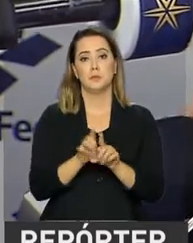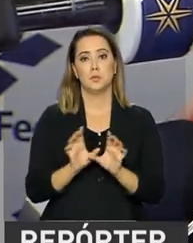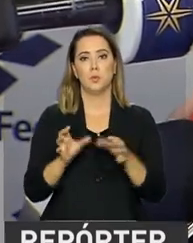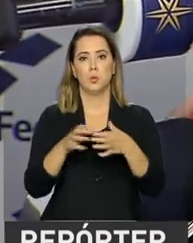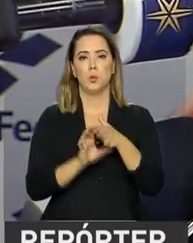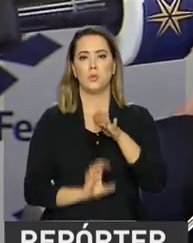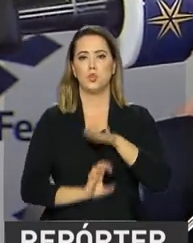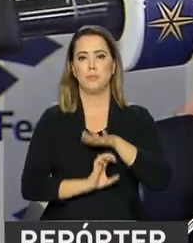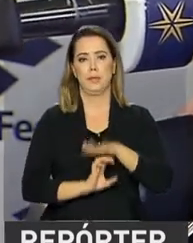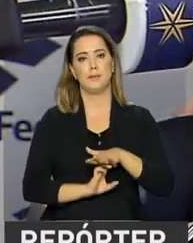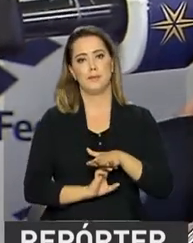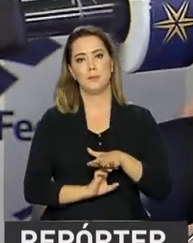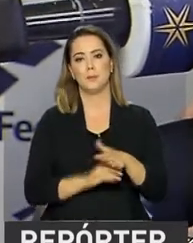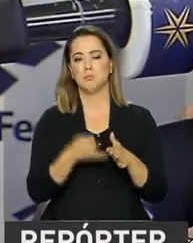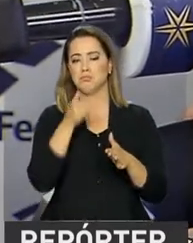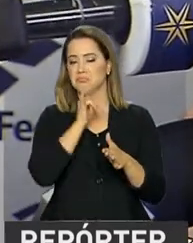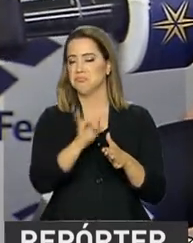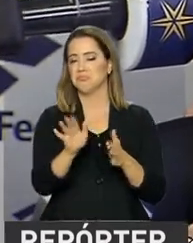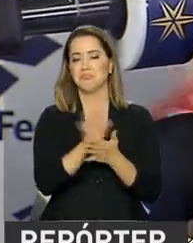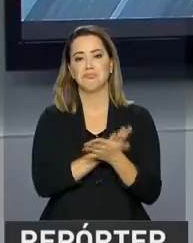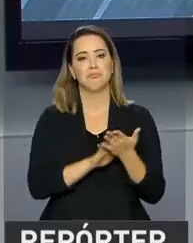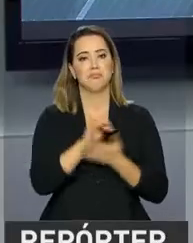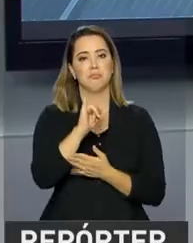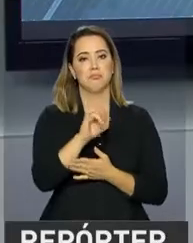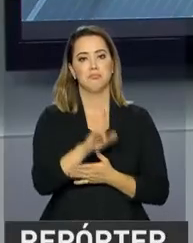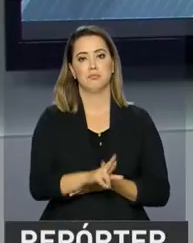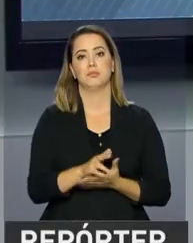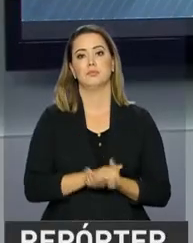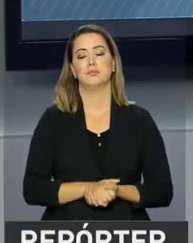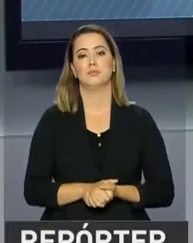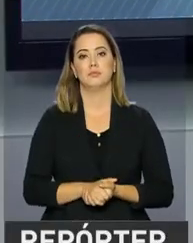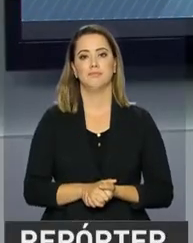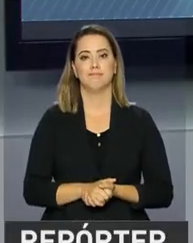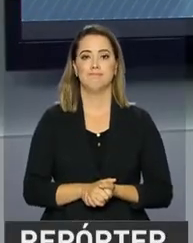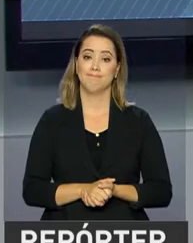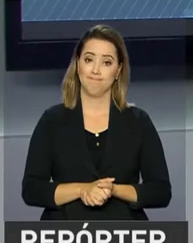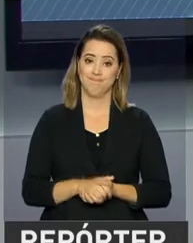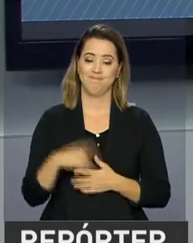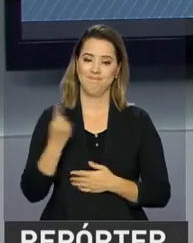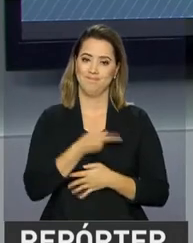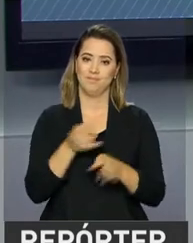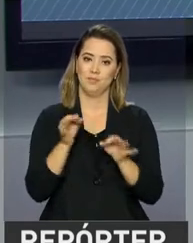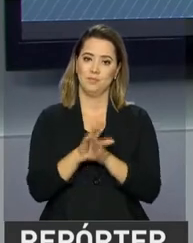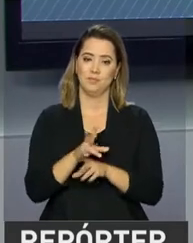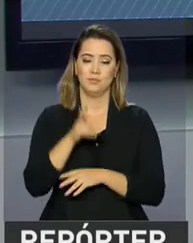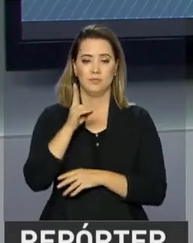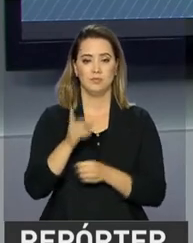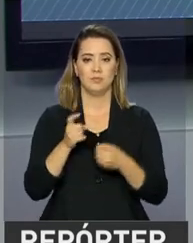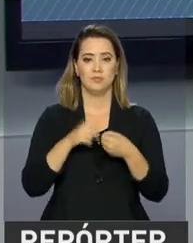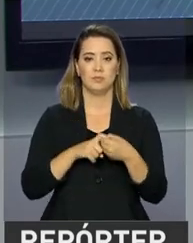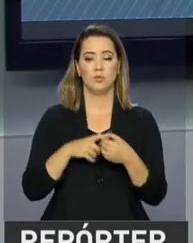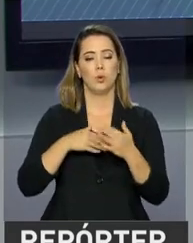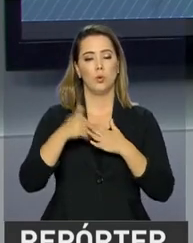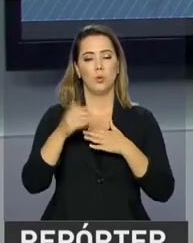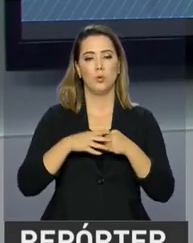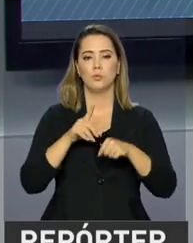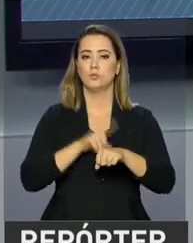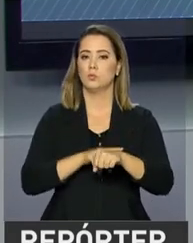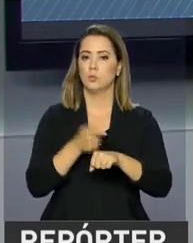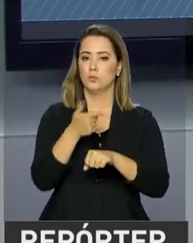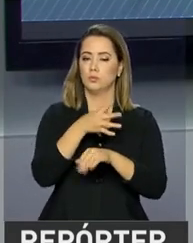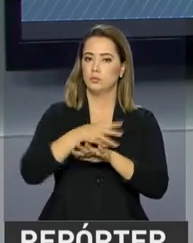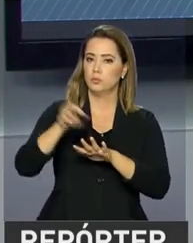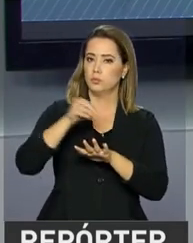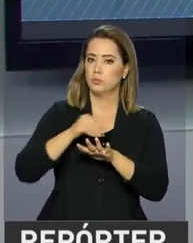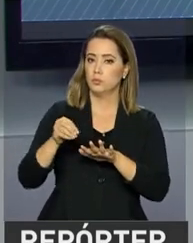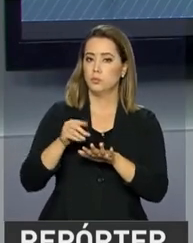limitadas e não declaram imposto de renda o repórter nbr fica por aqui nós voltaremos a qualquer momento com outras